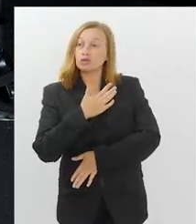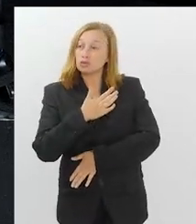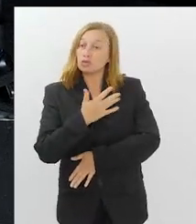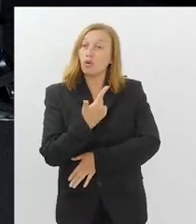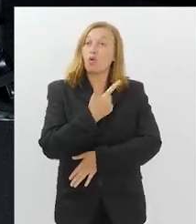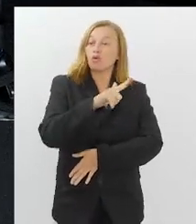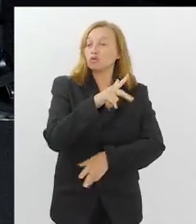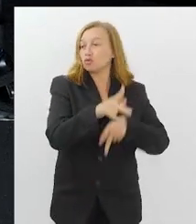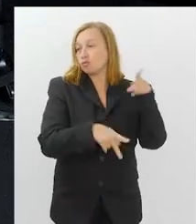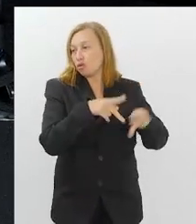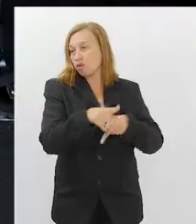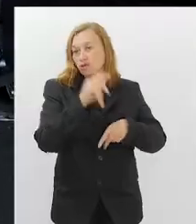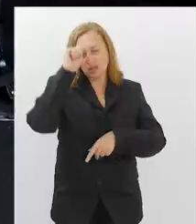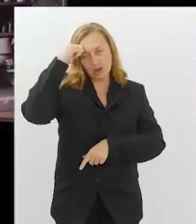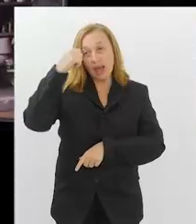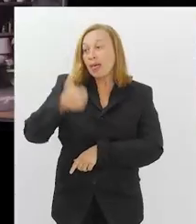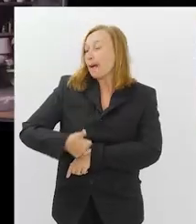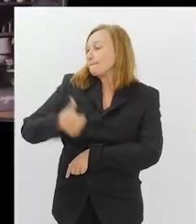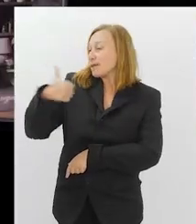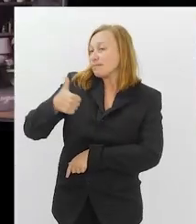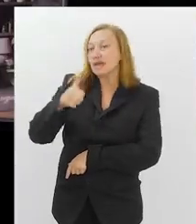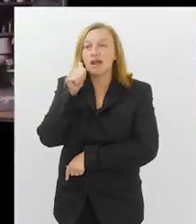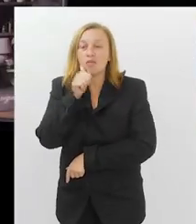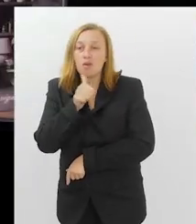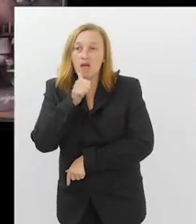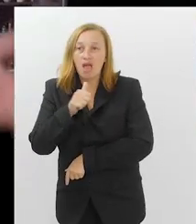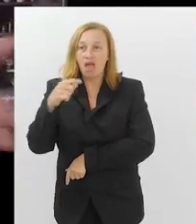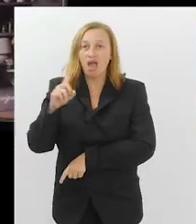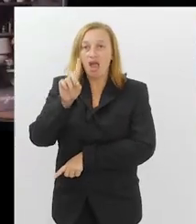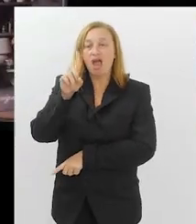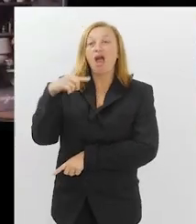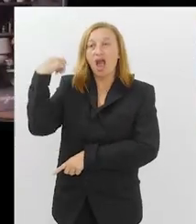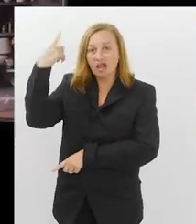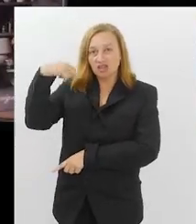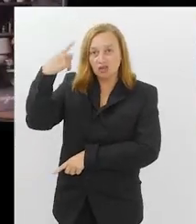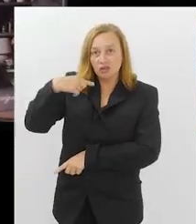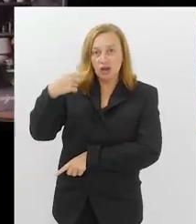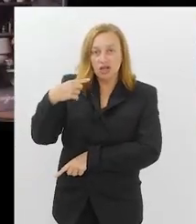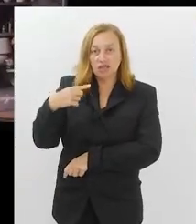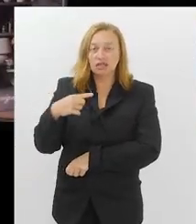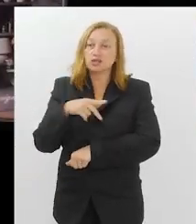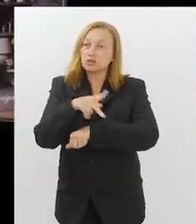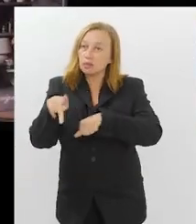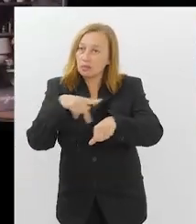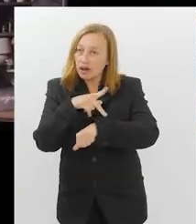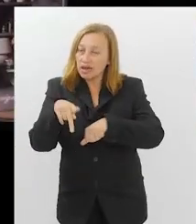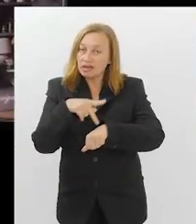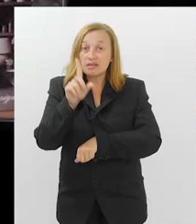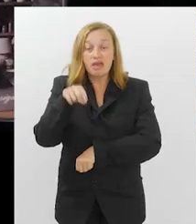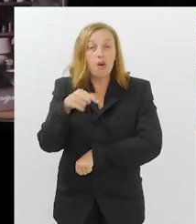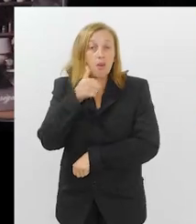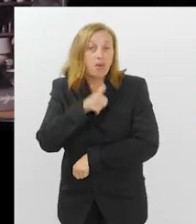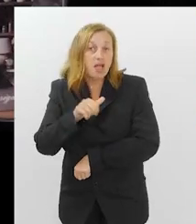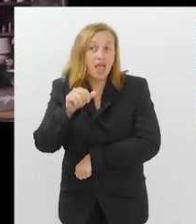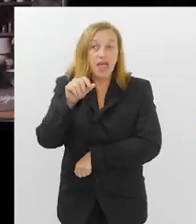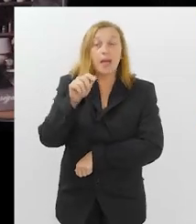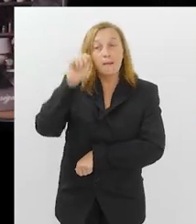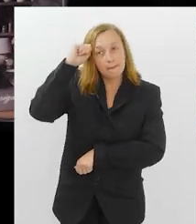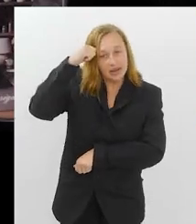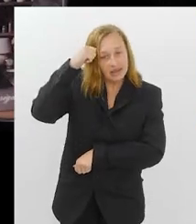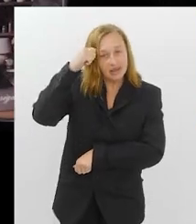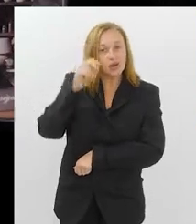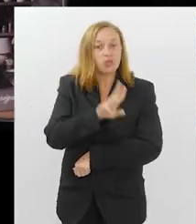a primeira mulher que é advogada do nosso país e é uma mulher preta, que se